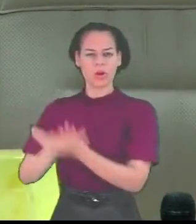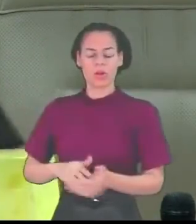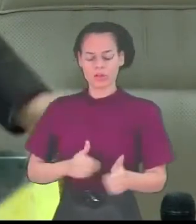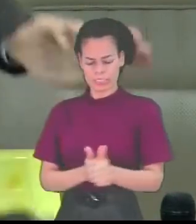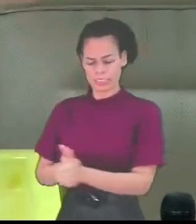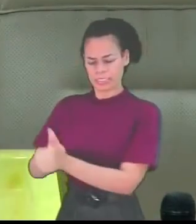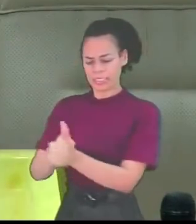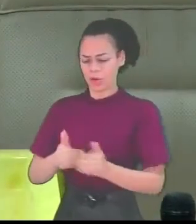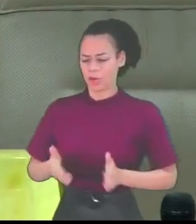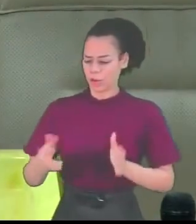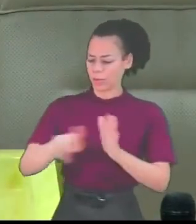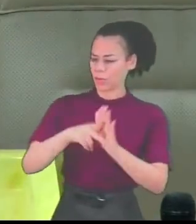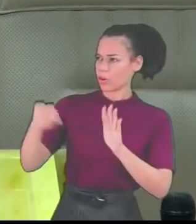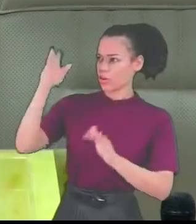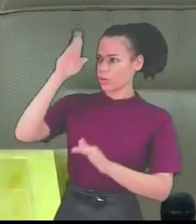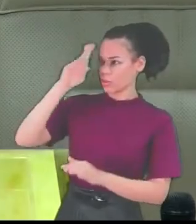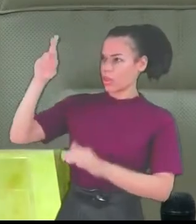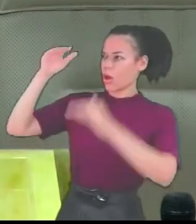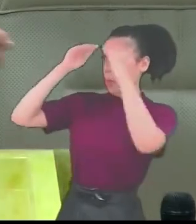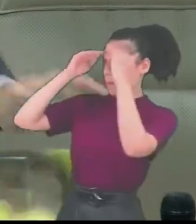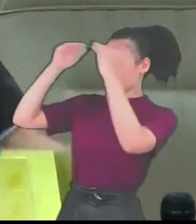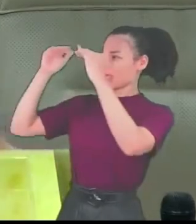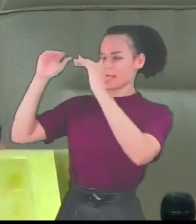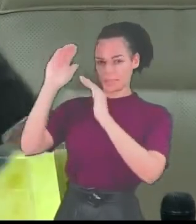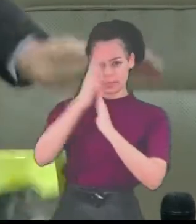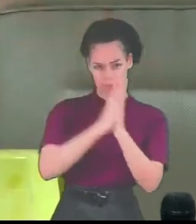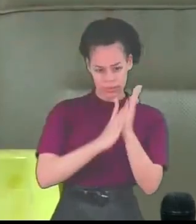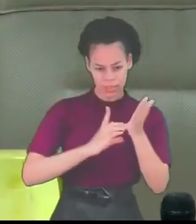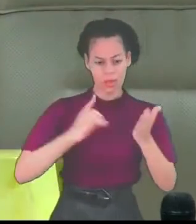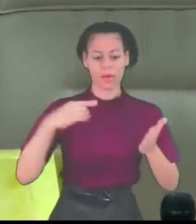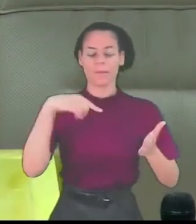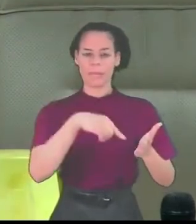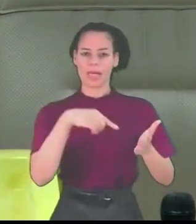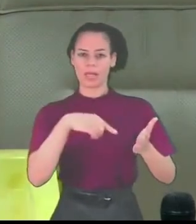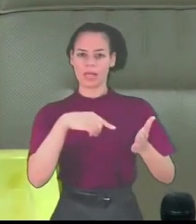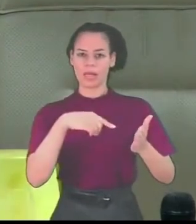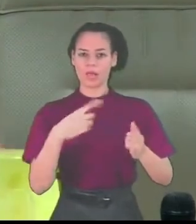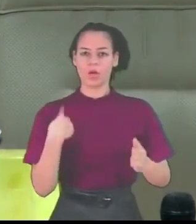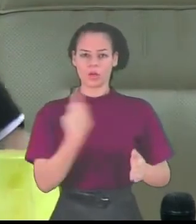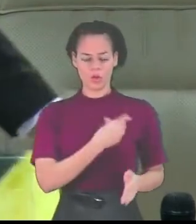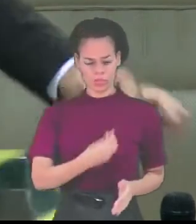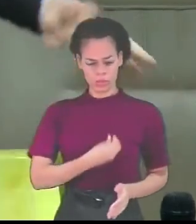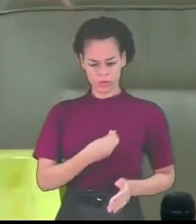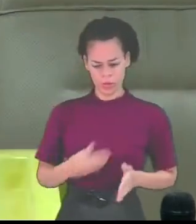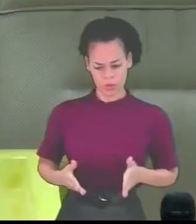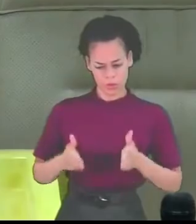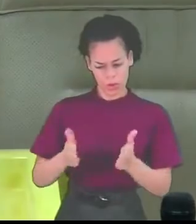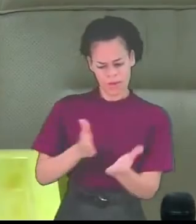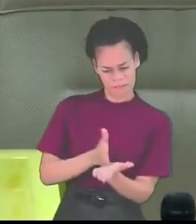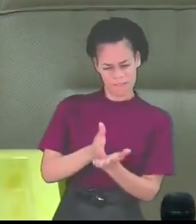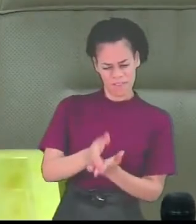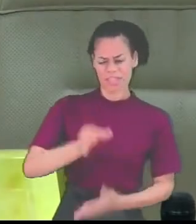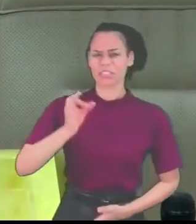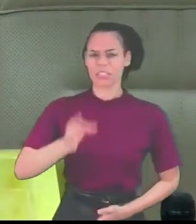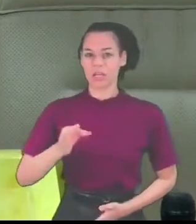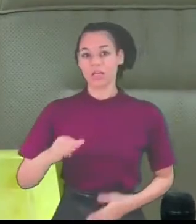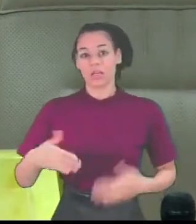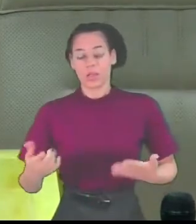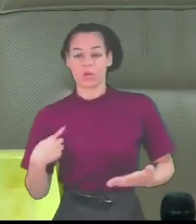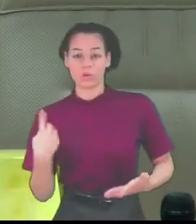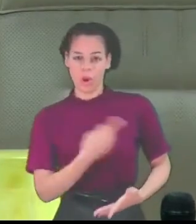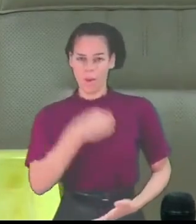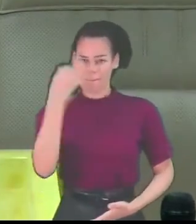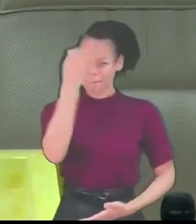caminho quando obedecemos a sua palavra quando andamos num caminho reto Aí nós somos perfeitos